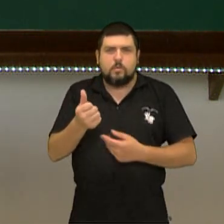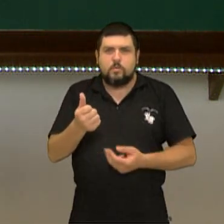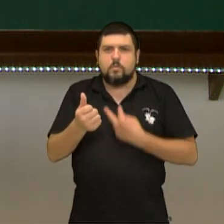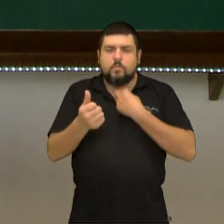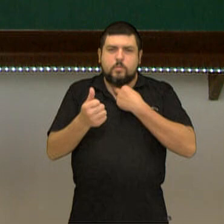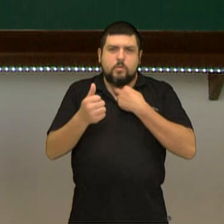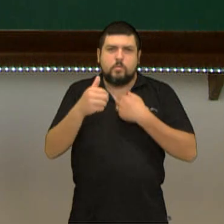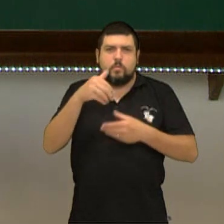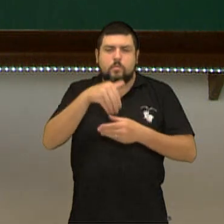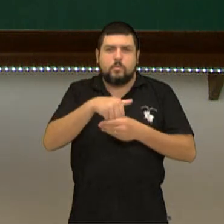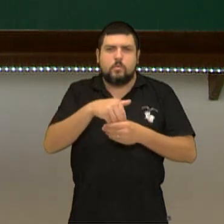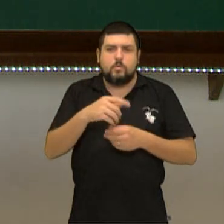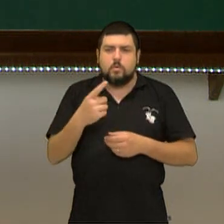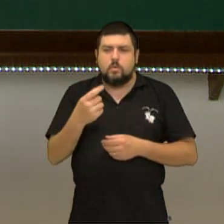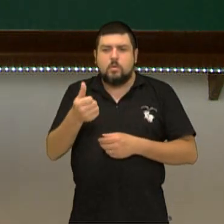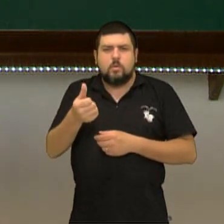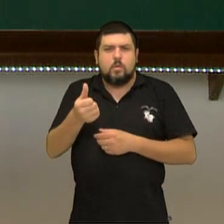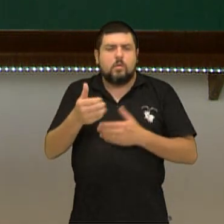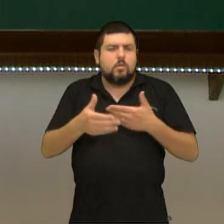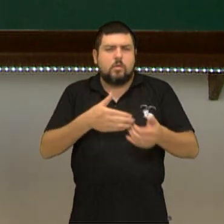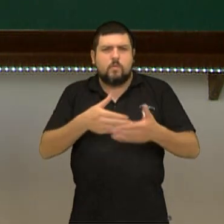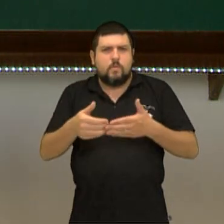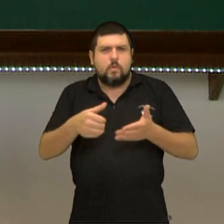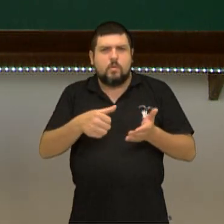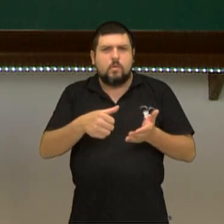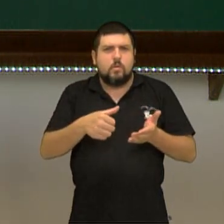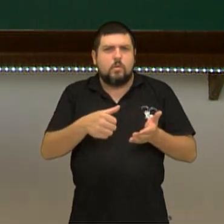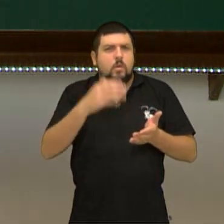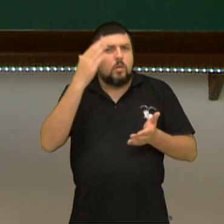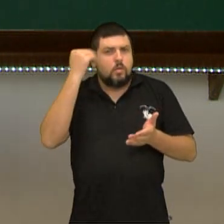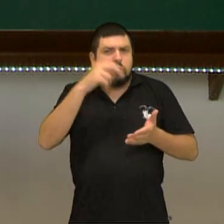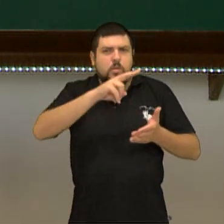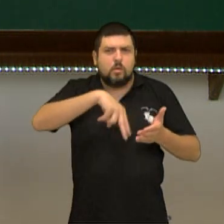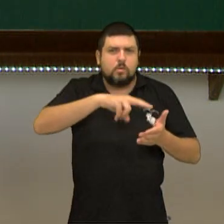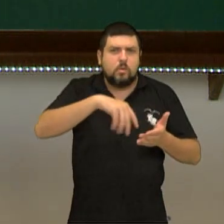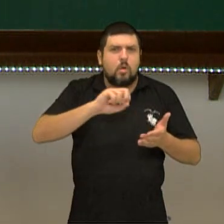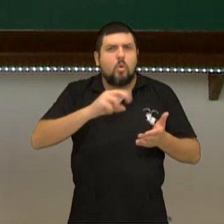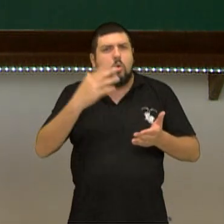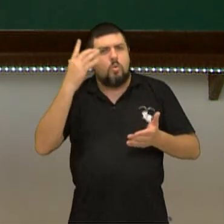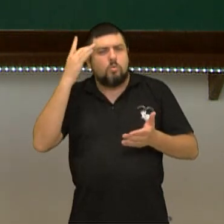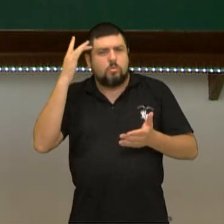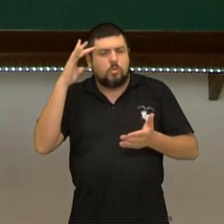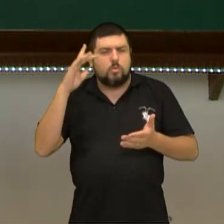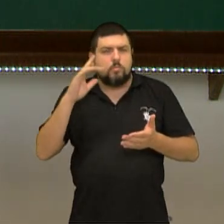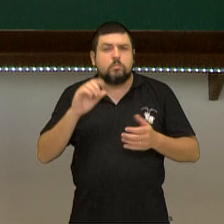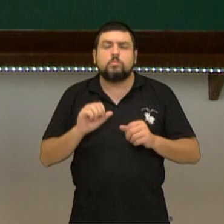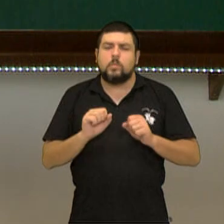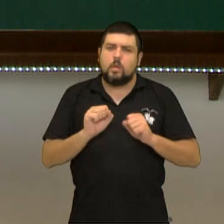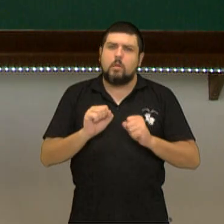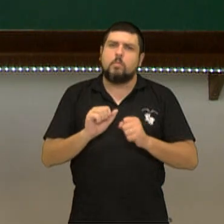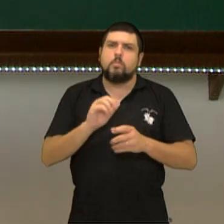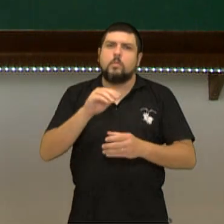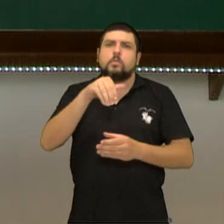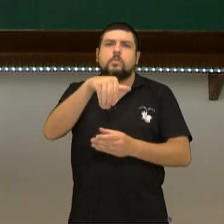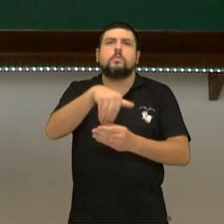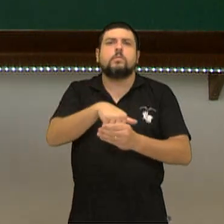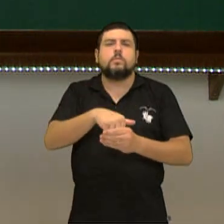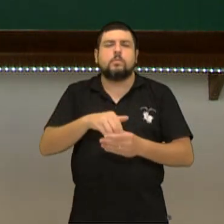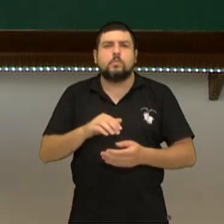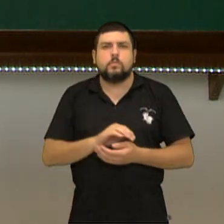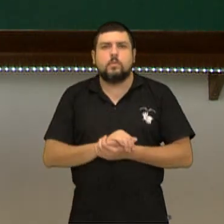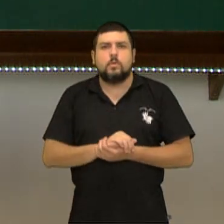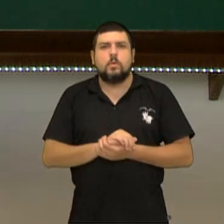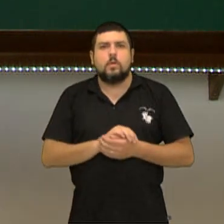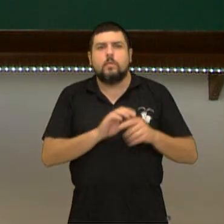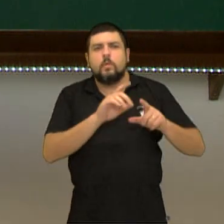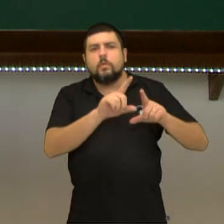de alfabetização, de conhecimento, de gênero, né, a gente participa escolhendo, né, representantes no